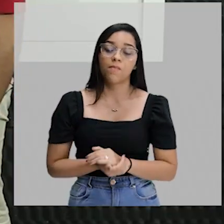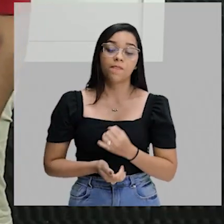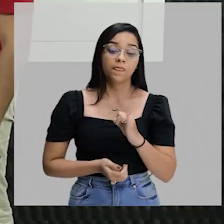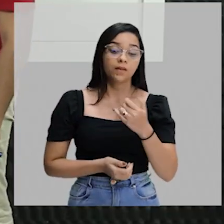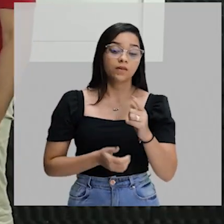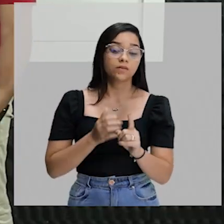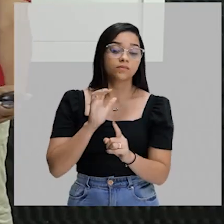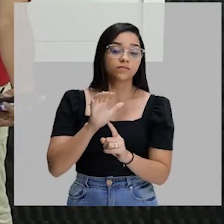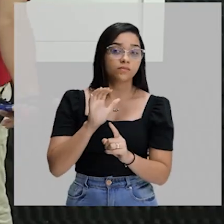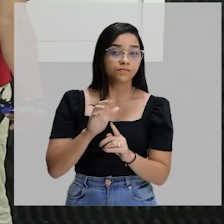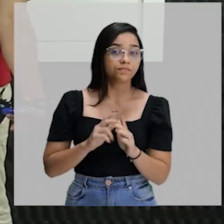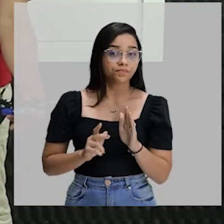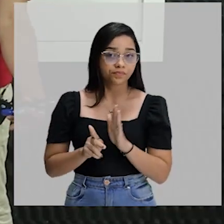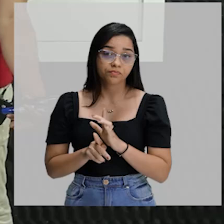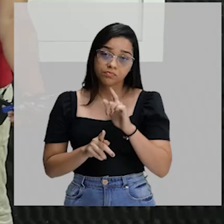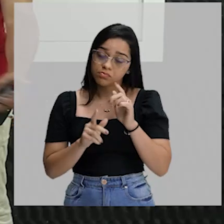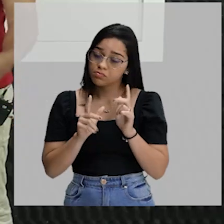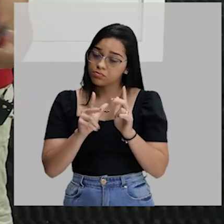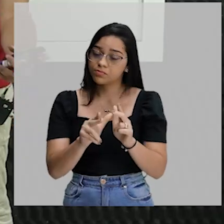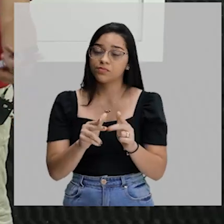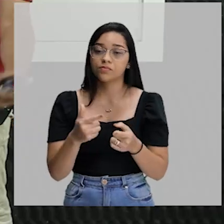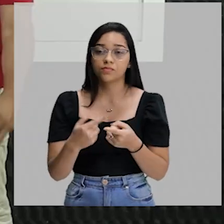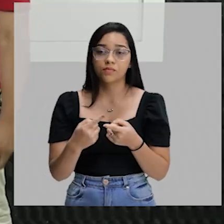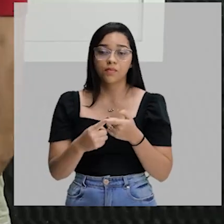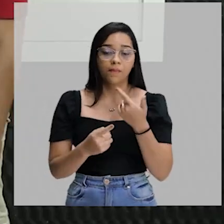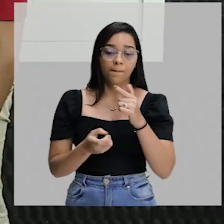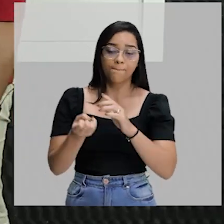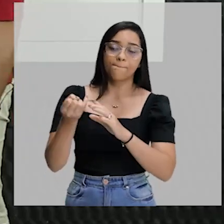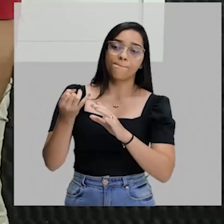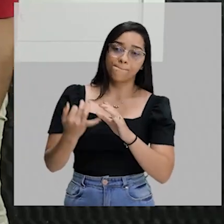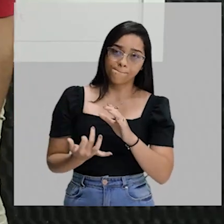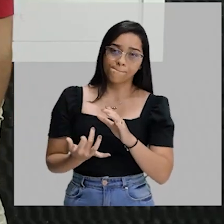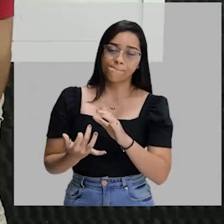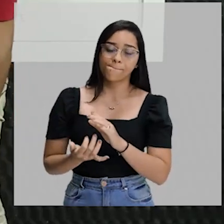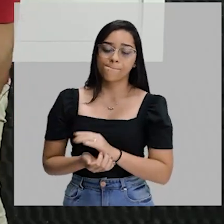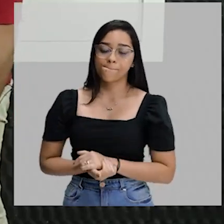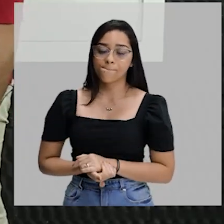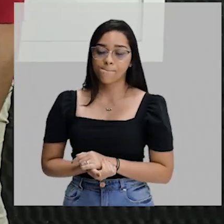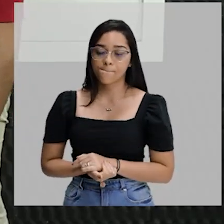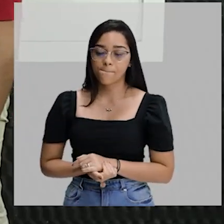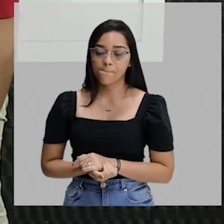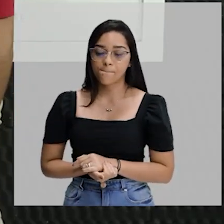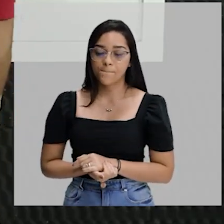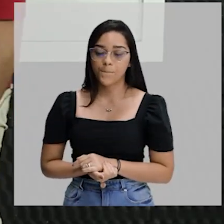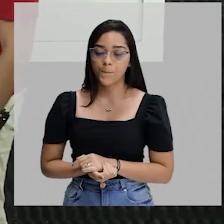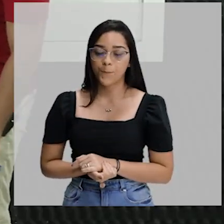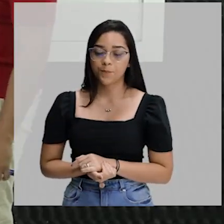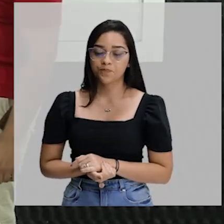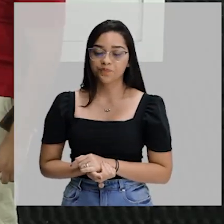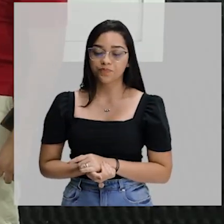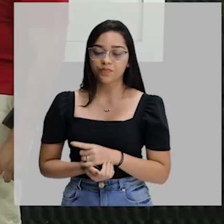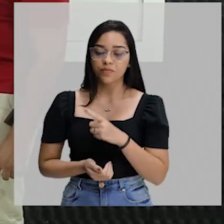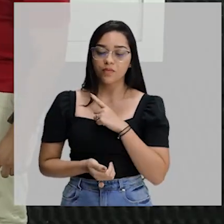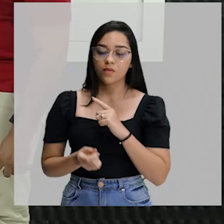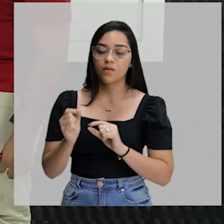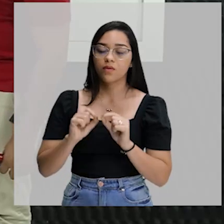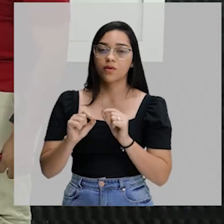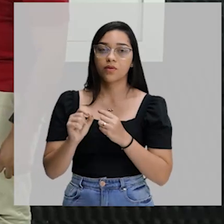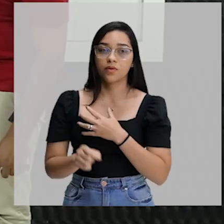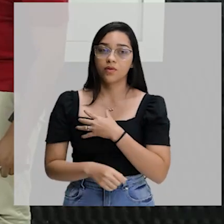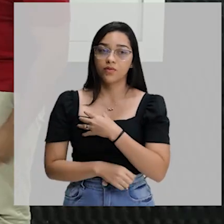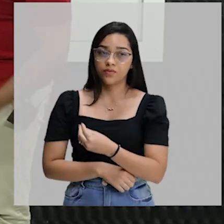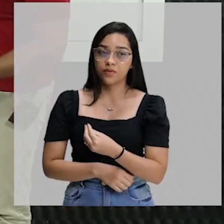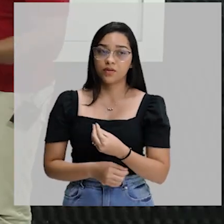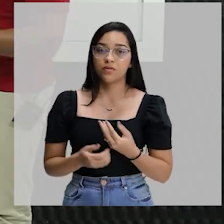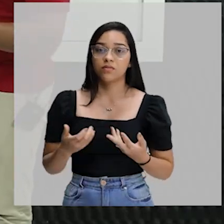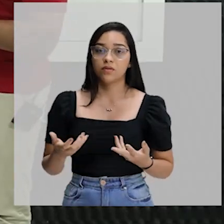são afetados, eles são iguais, né, pessoal? Porque não tem essa característica. Pais iguais estão gerando um filho aqui, uma filha